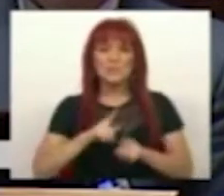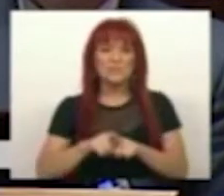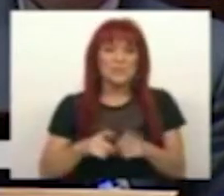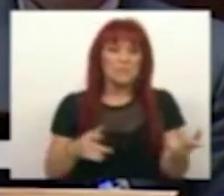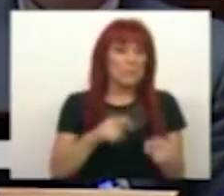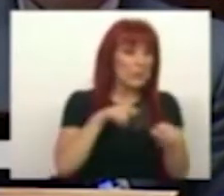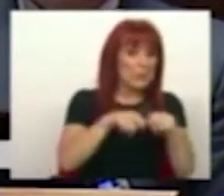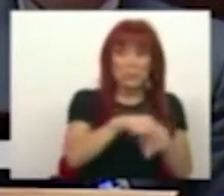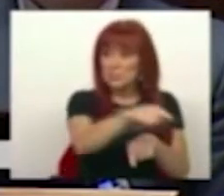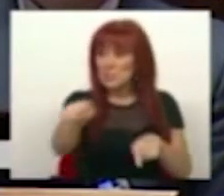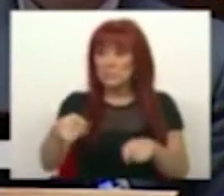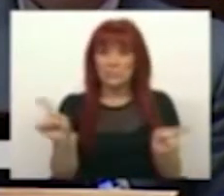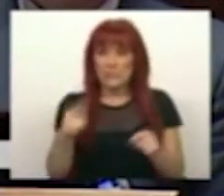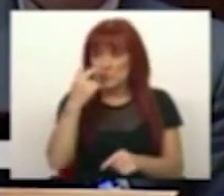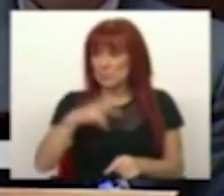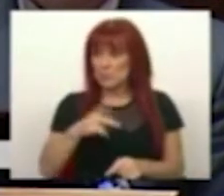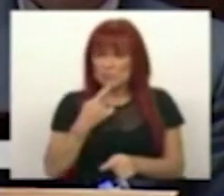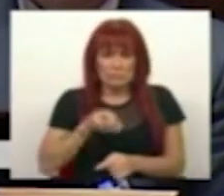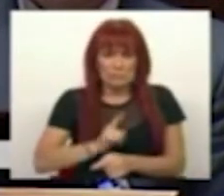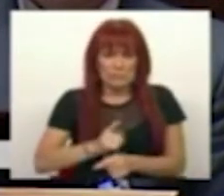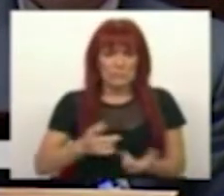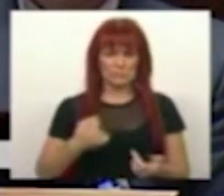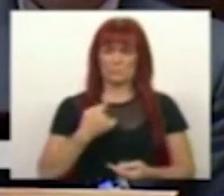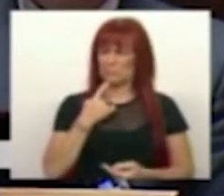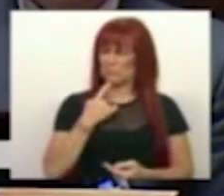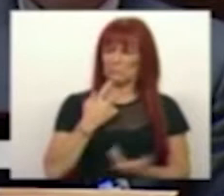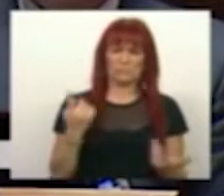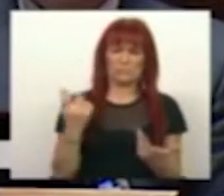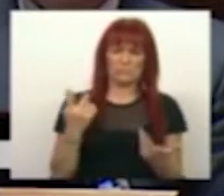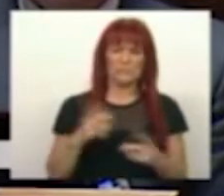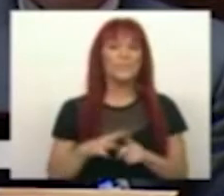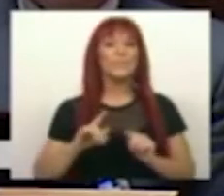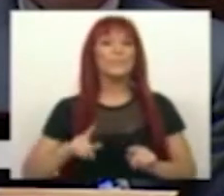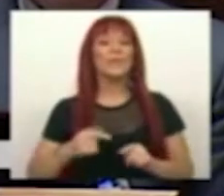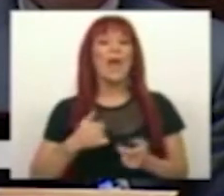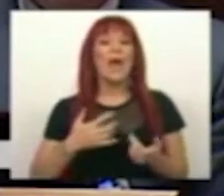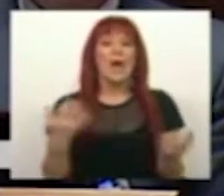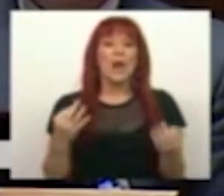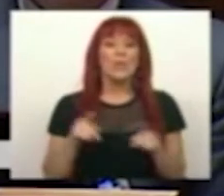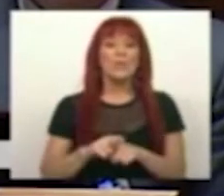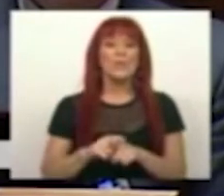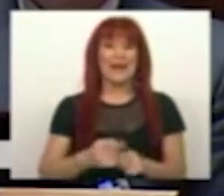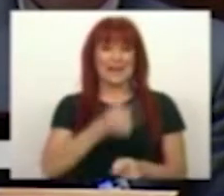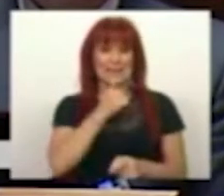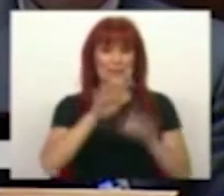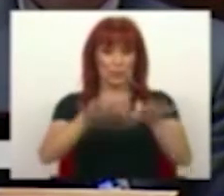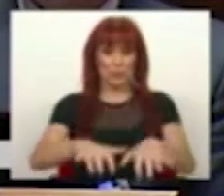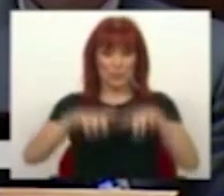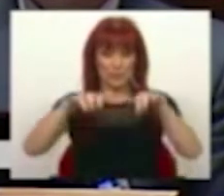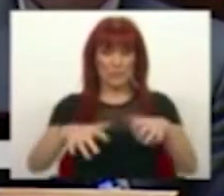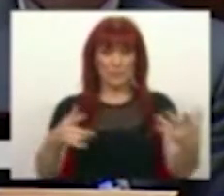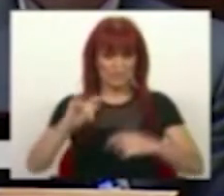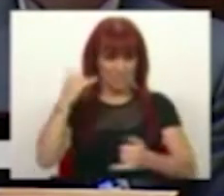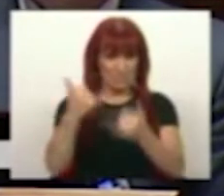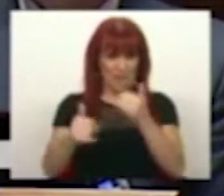os deputados, e muito menos os portugueses, entenderam isso. Ou seja, realmente a decisão do Parlamento ponha